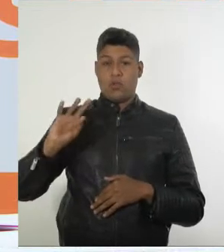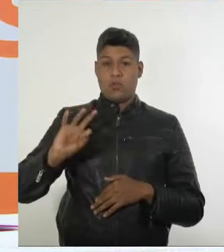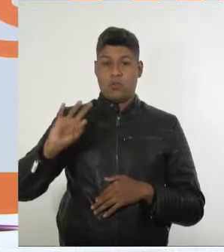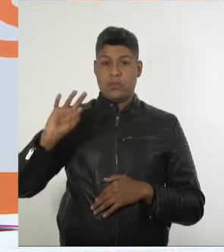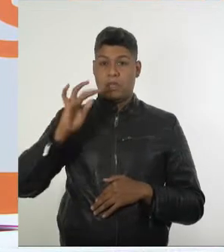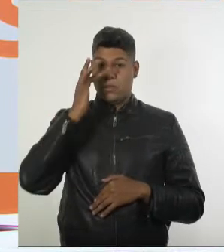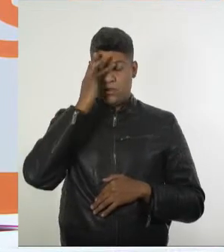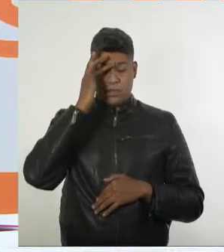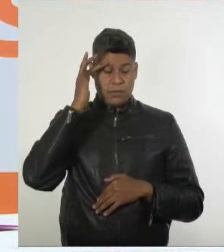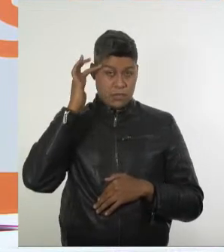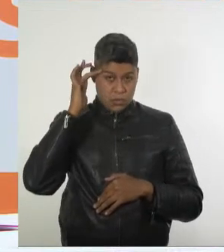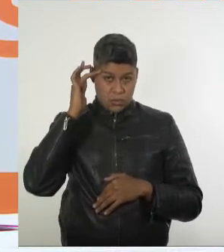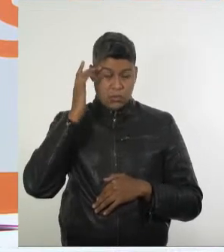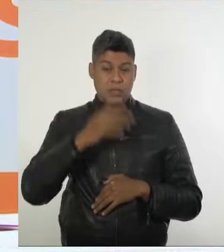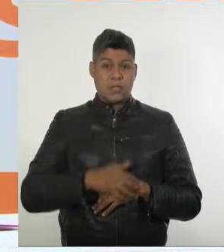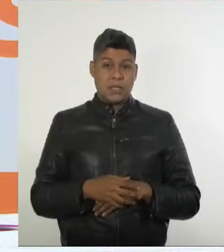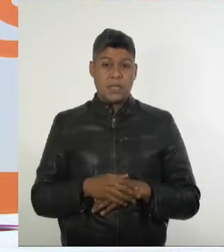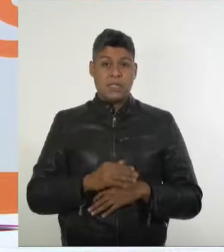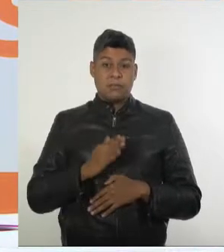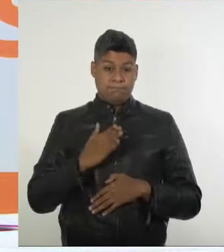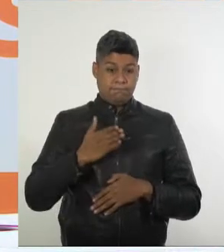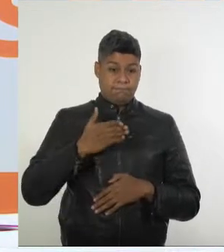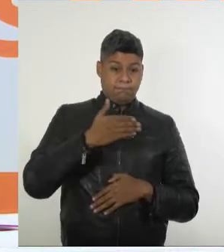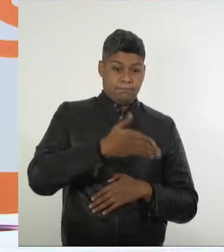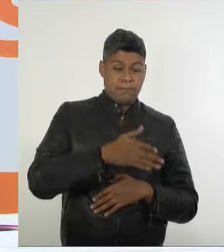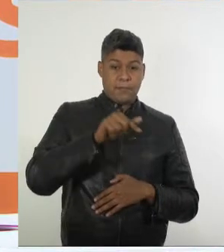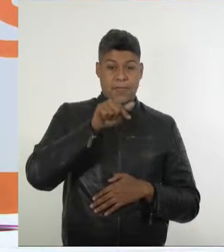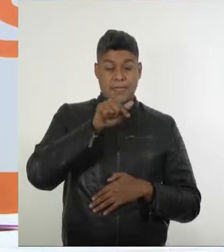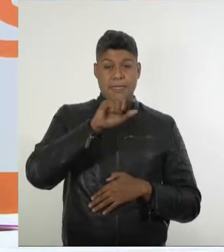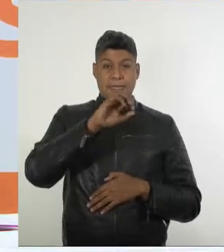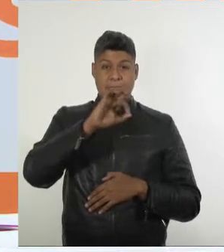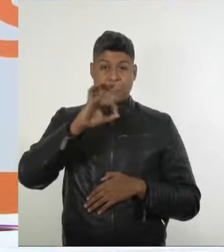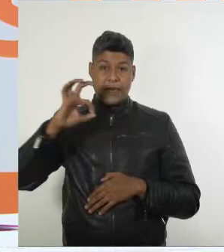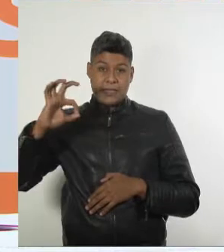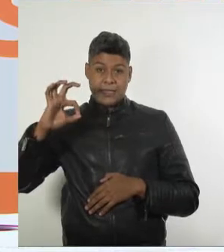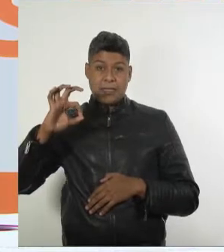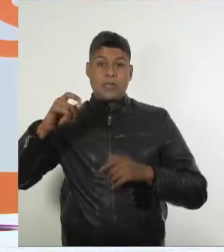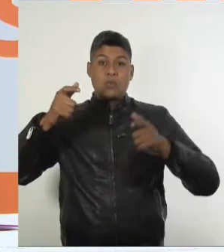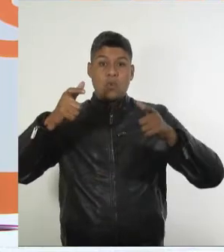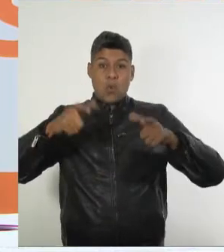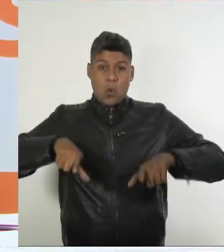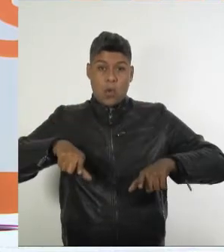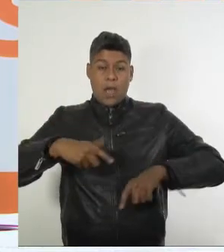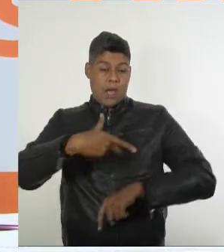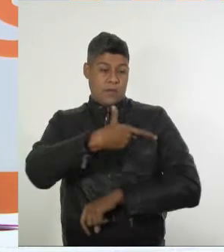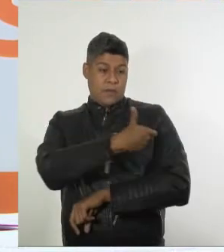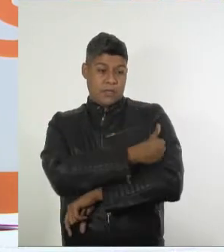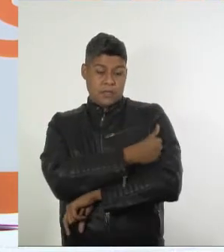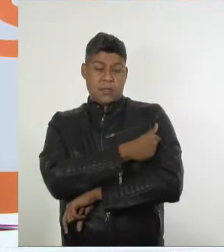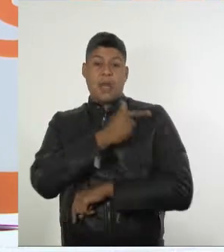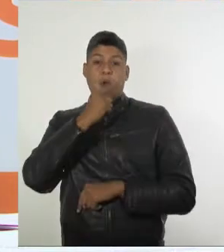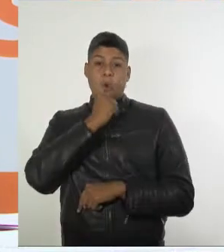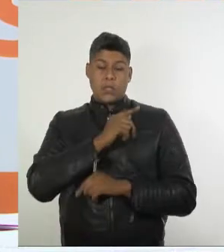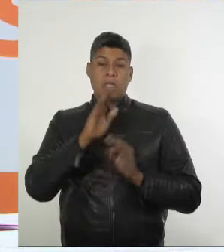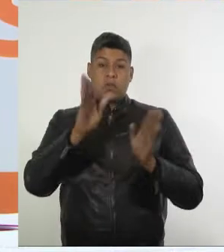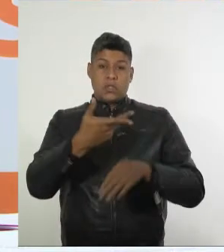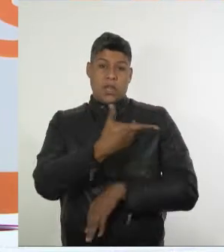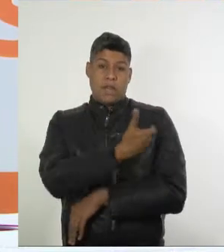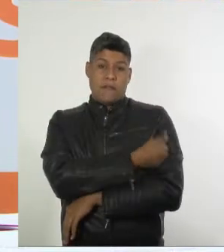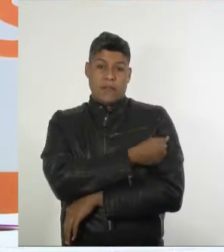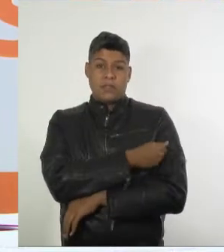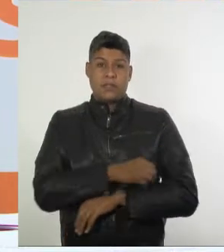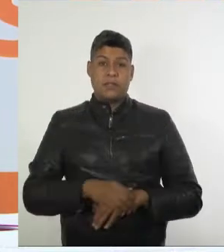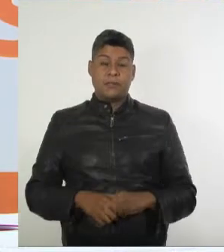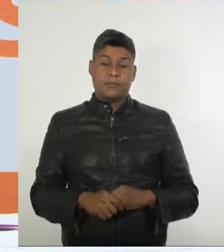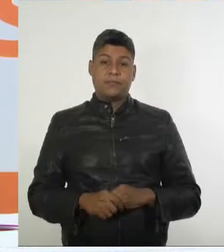das pessoas foram até os nossos quase 700 pontos de vacinação para tomar a sua vacina. E,